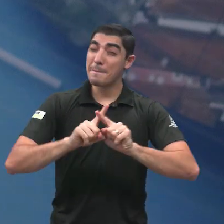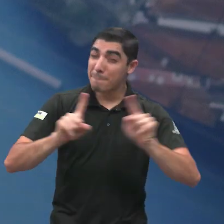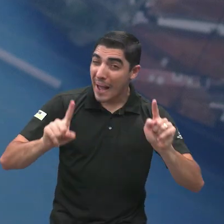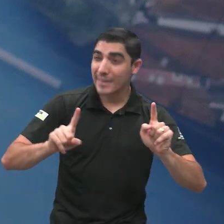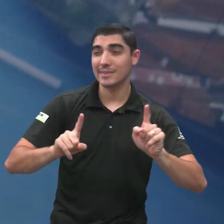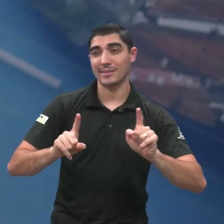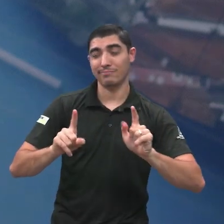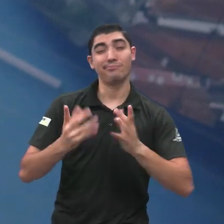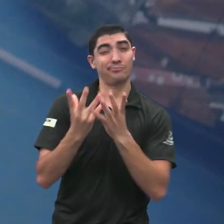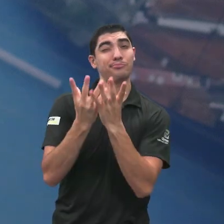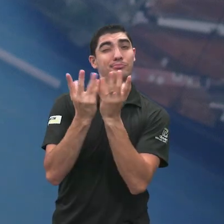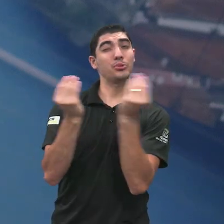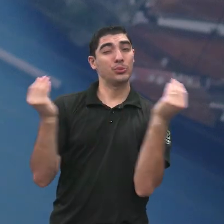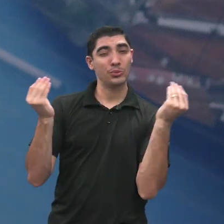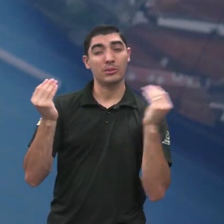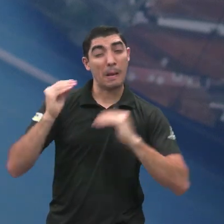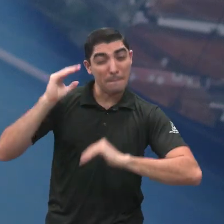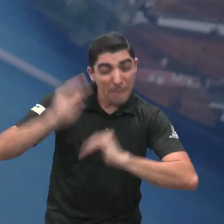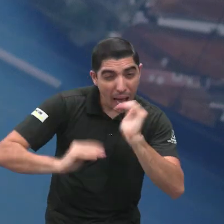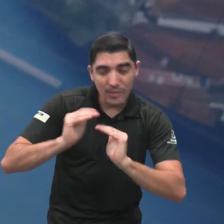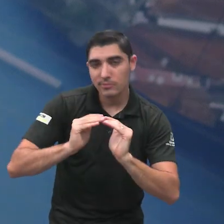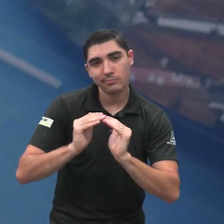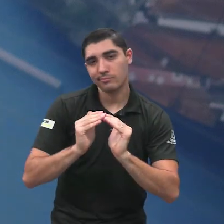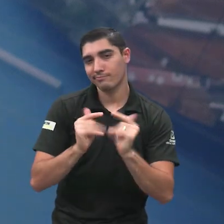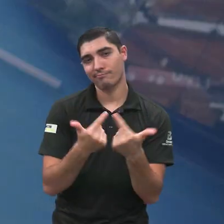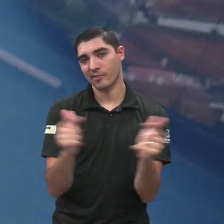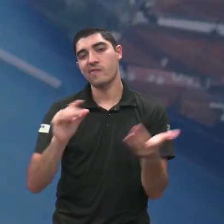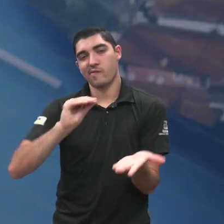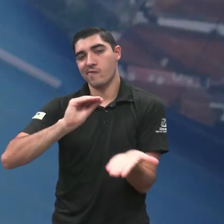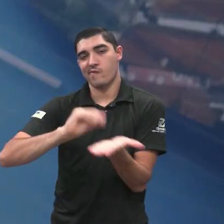na prática, muitas das vezes não acontece.